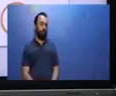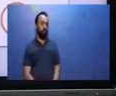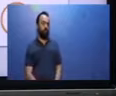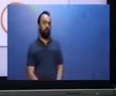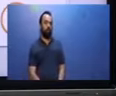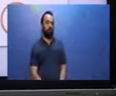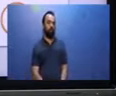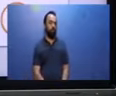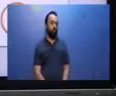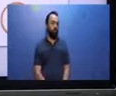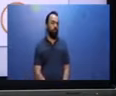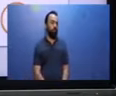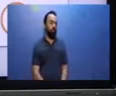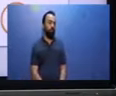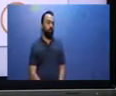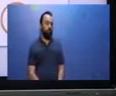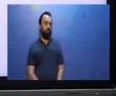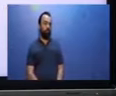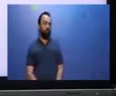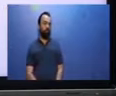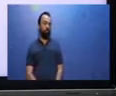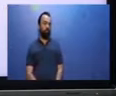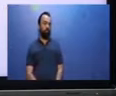de reagentes e produtos